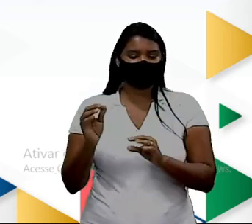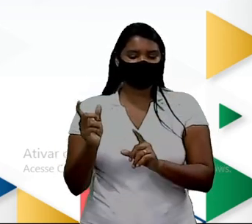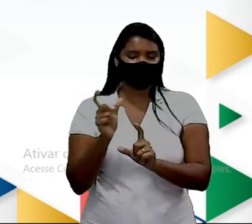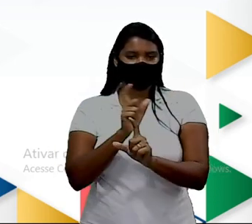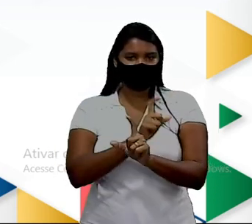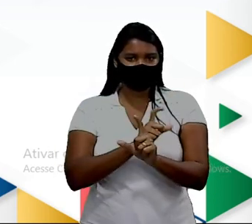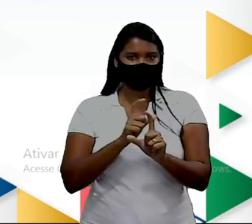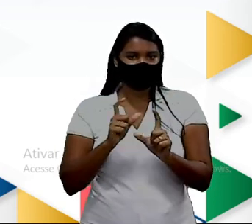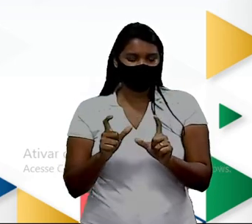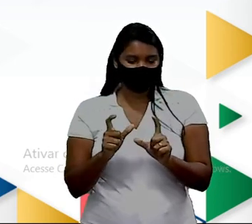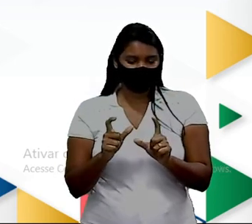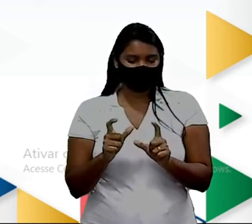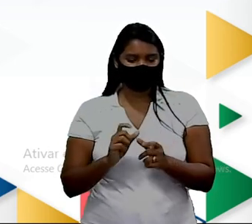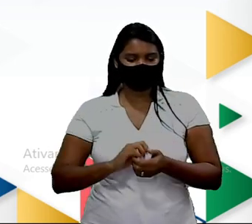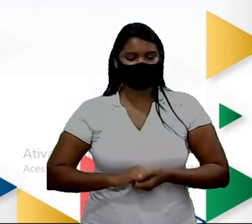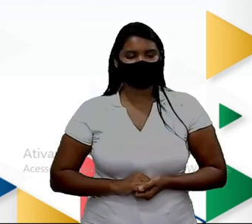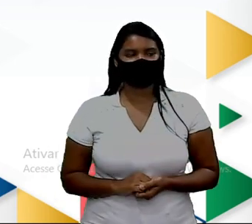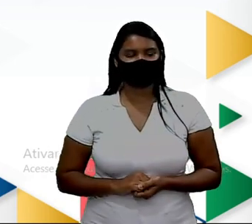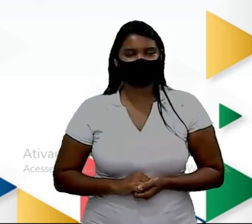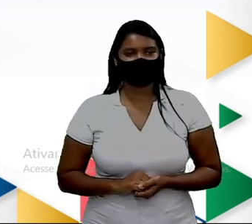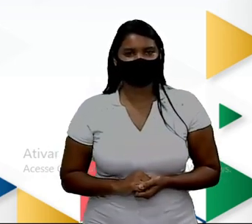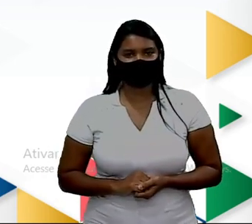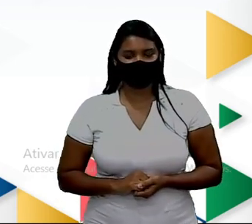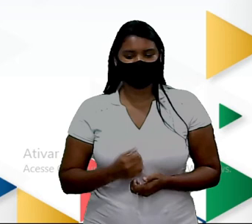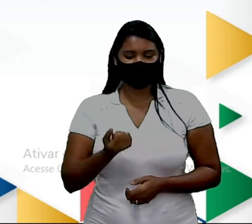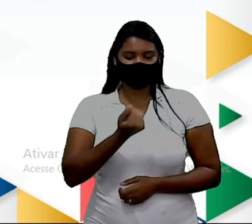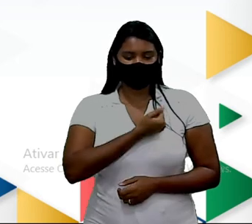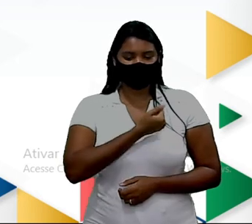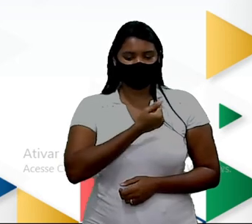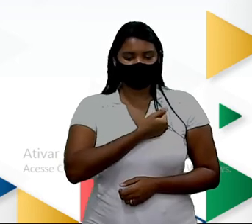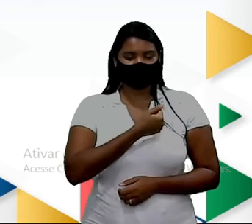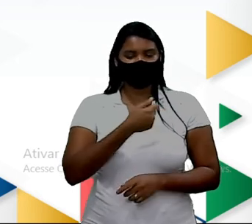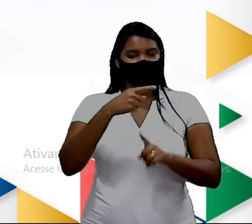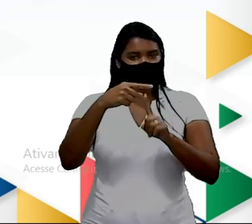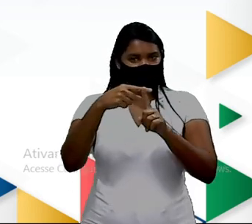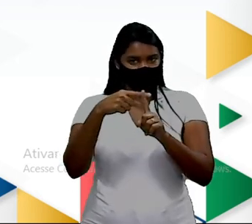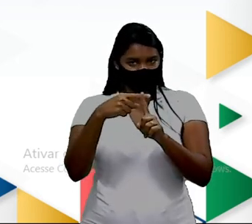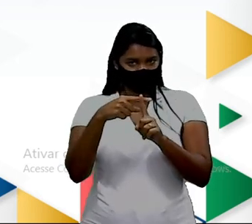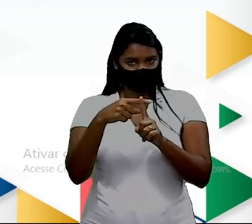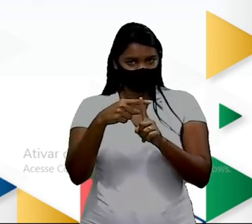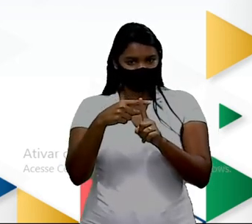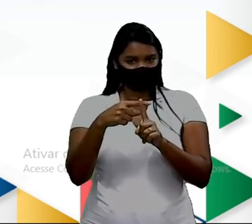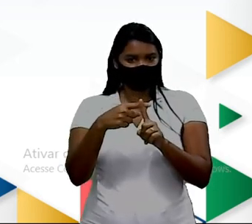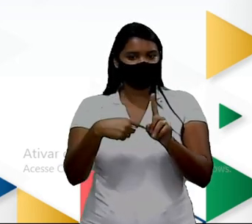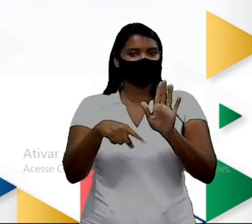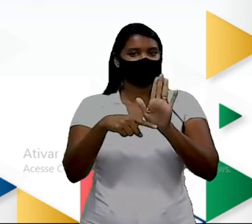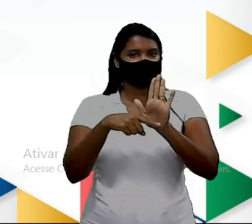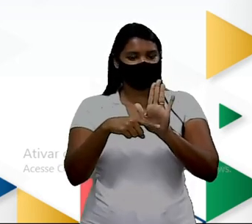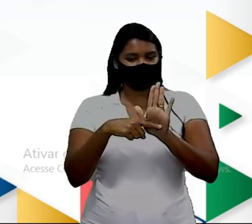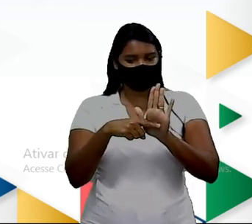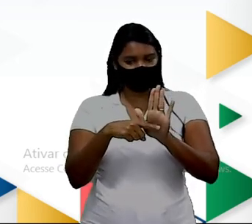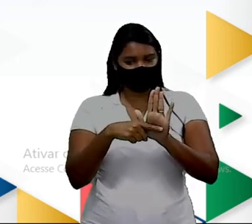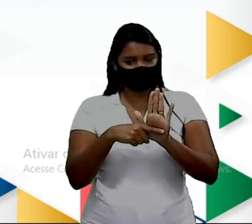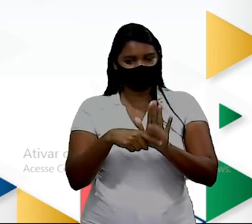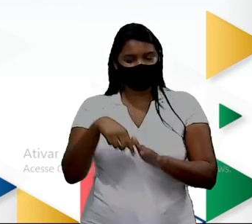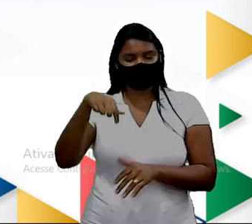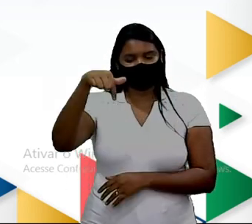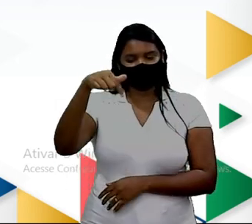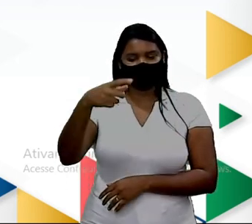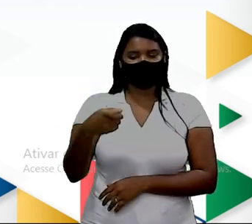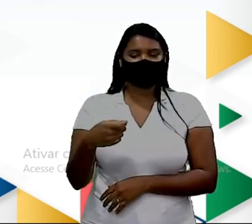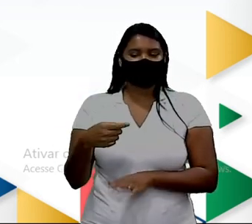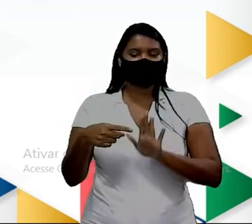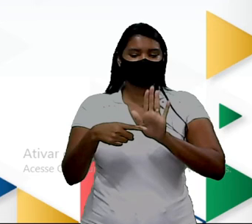3x, que é o número positivo para o outro lado, vai ficar negativo. Então vai ficar 7x é igual